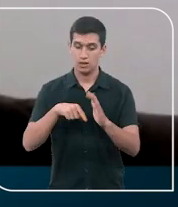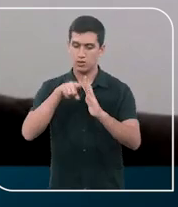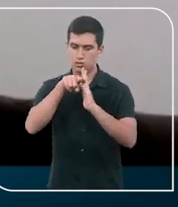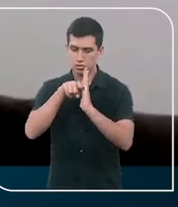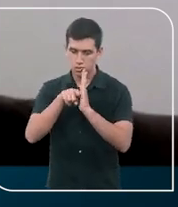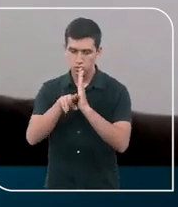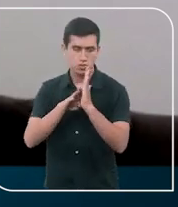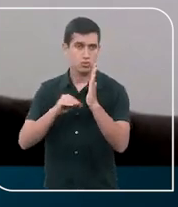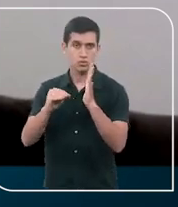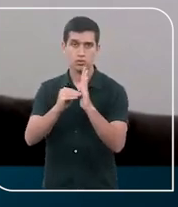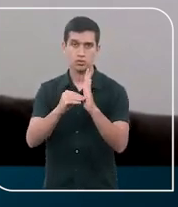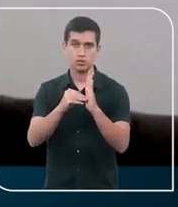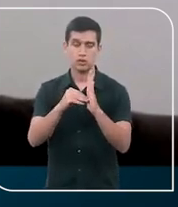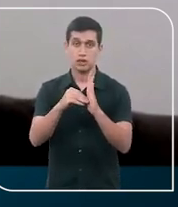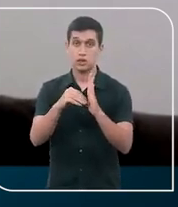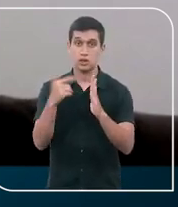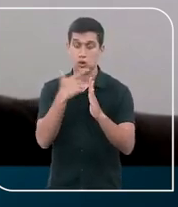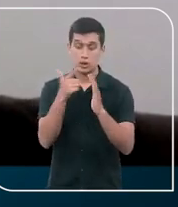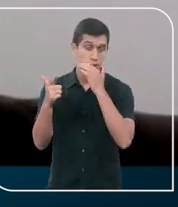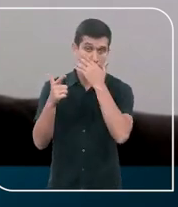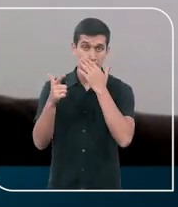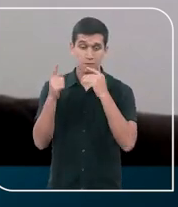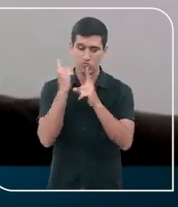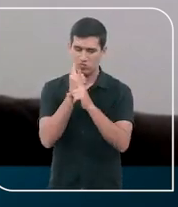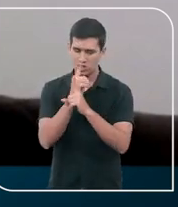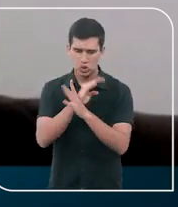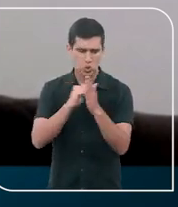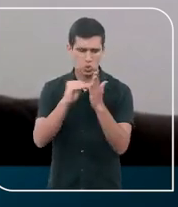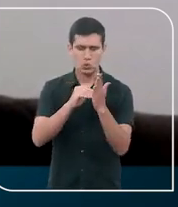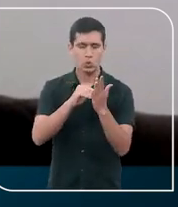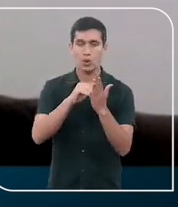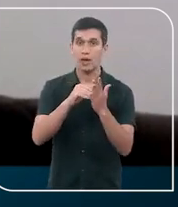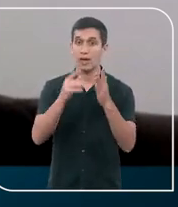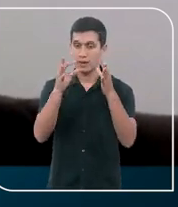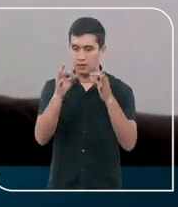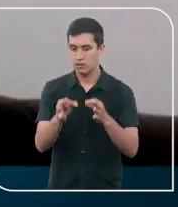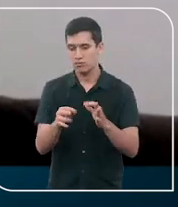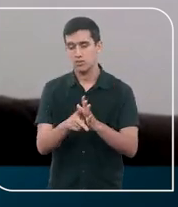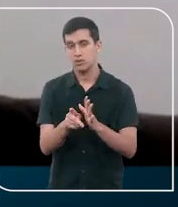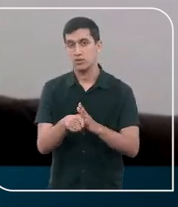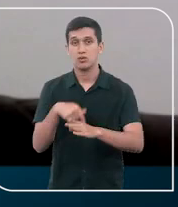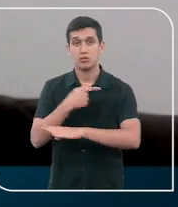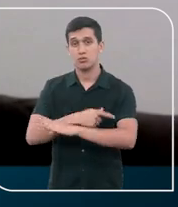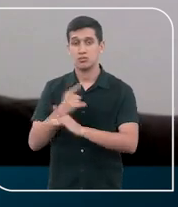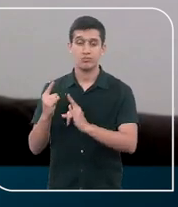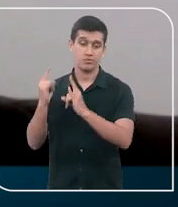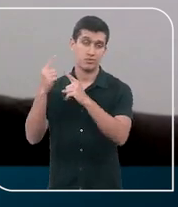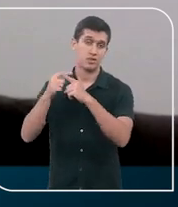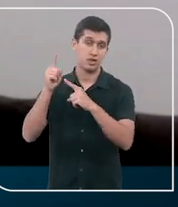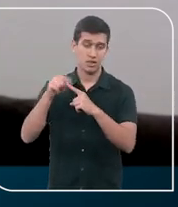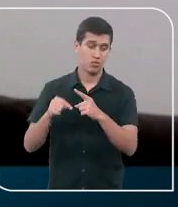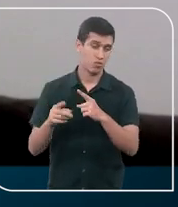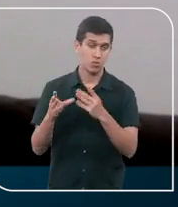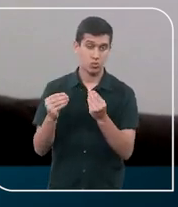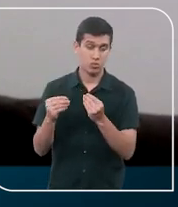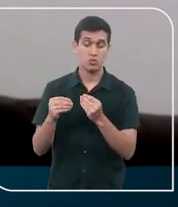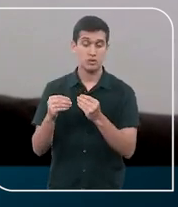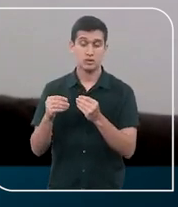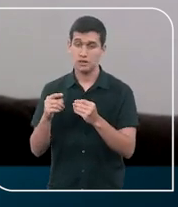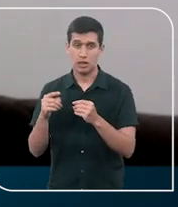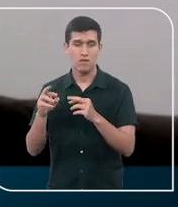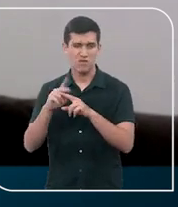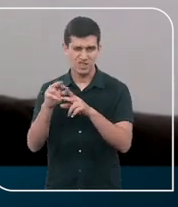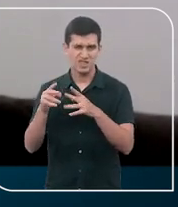né? Não a completa adequação de um condomínio, porque é um procedimento bastante complexo. E você tem o porteiro,